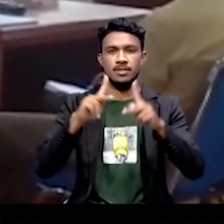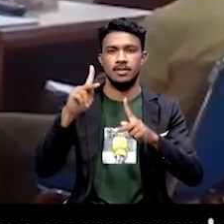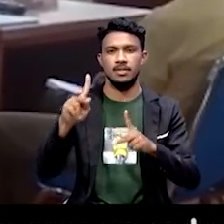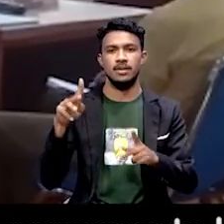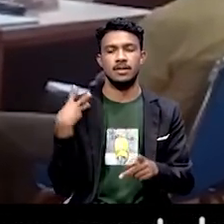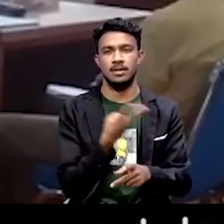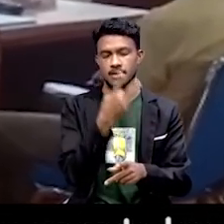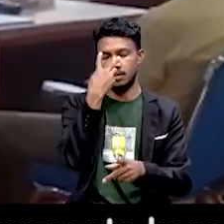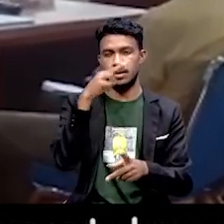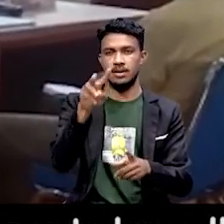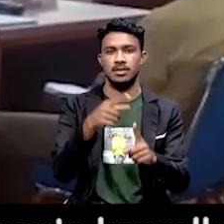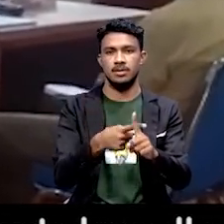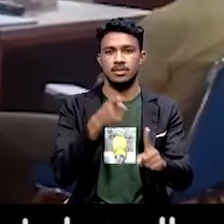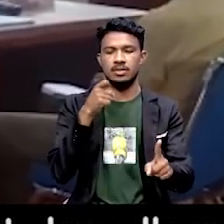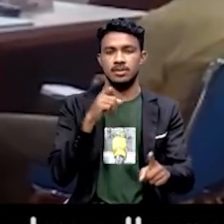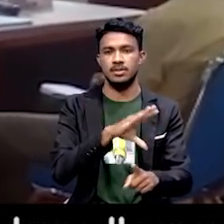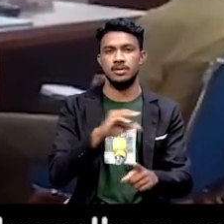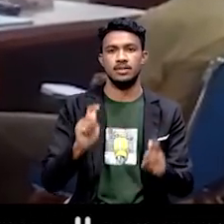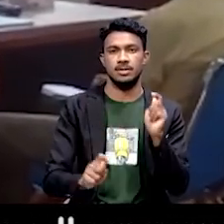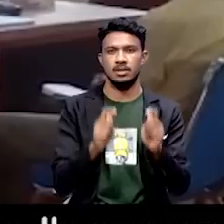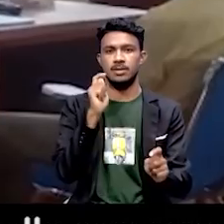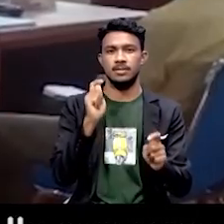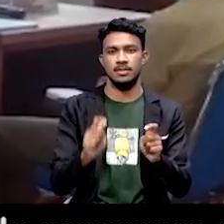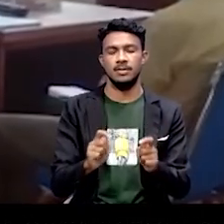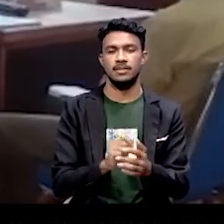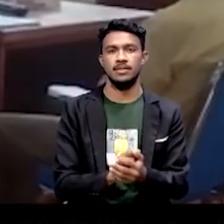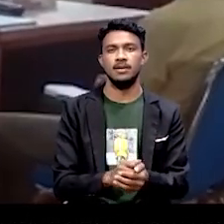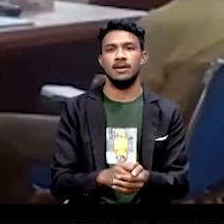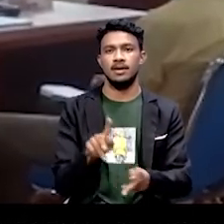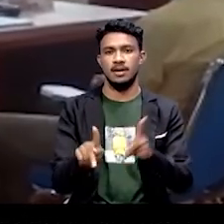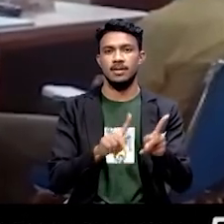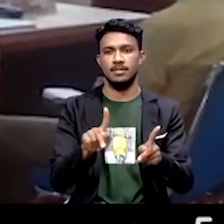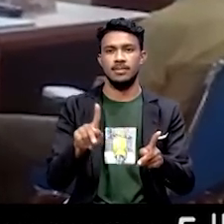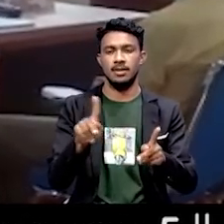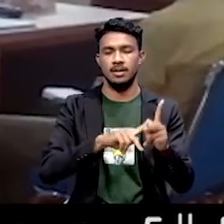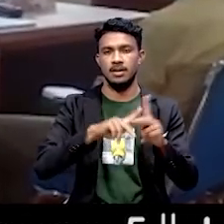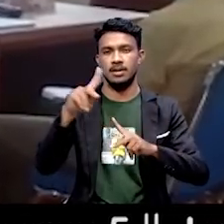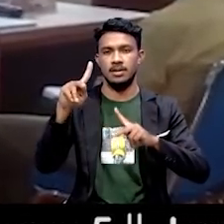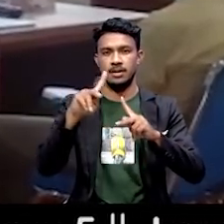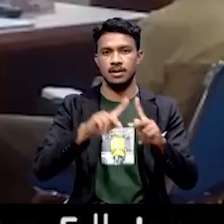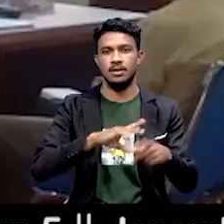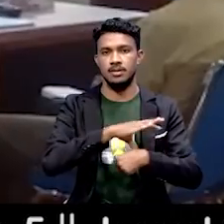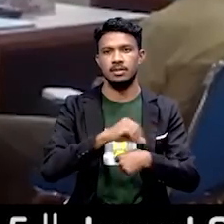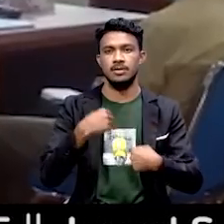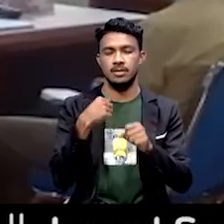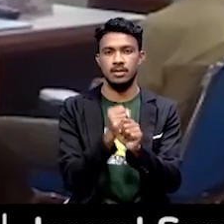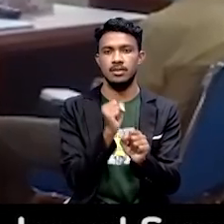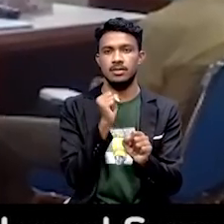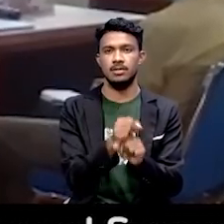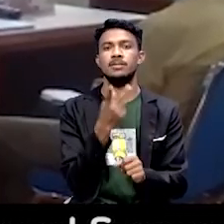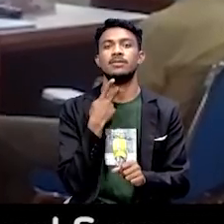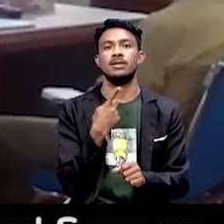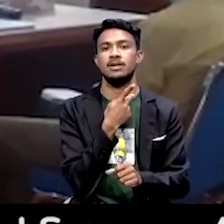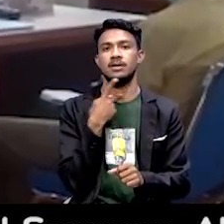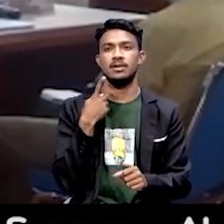aldeia Sanane, Suku Costa, sub-região Pante Makassar, Raioa. Arguido é americano indonésia e geograficamente